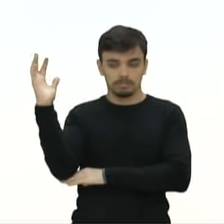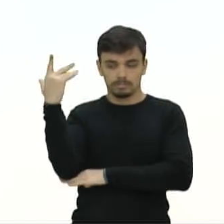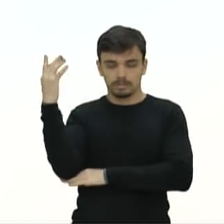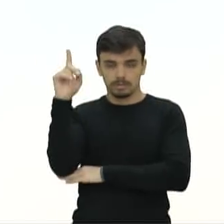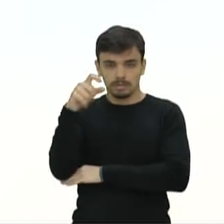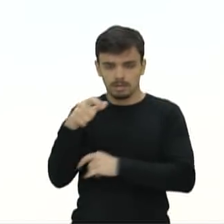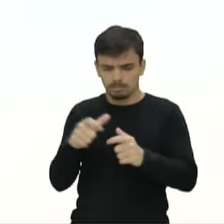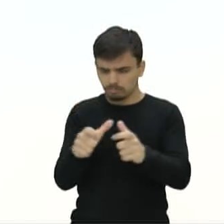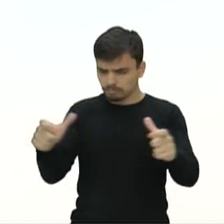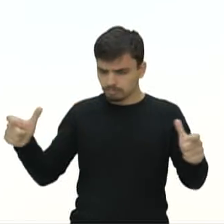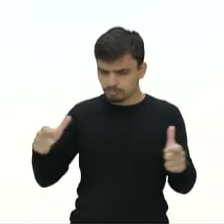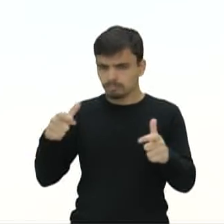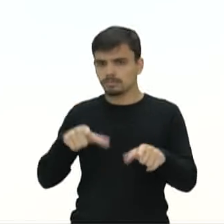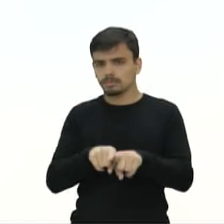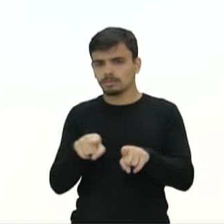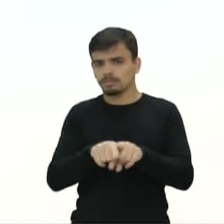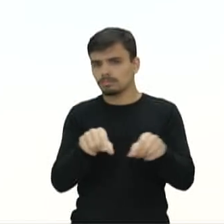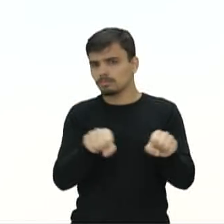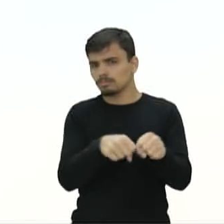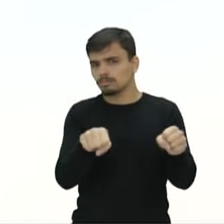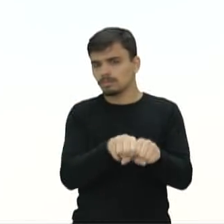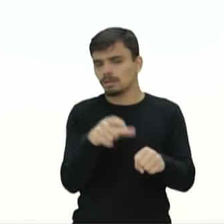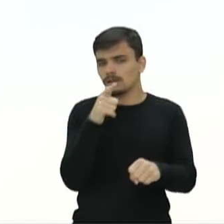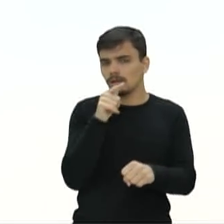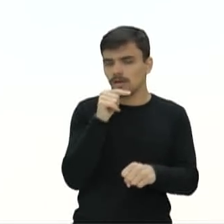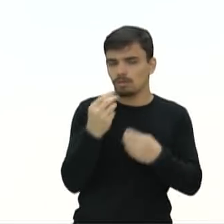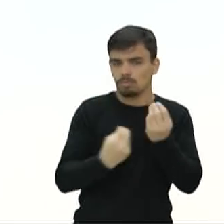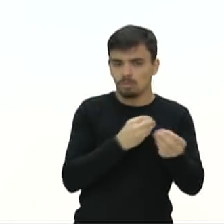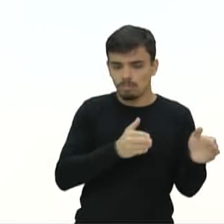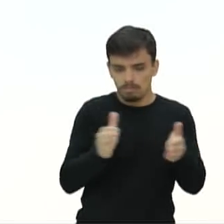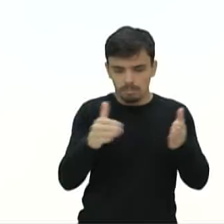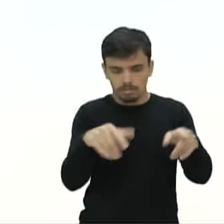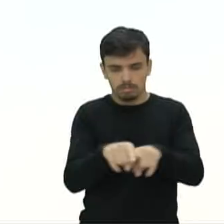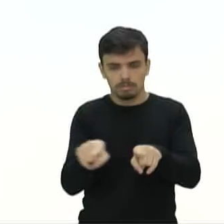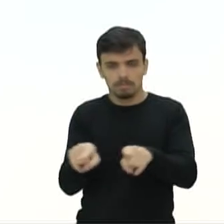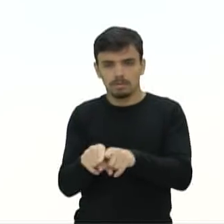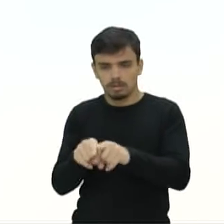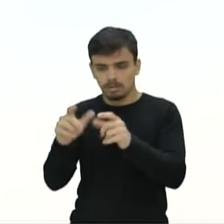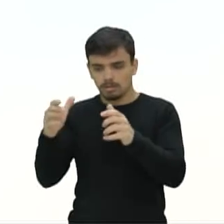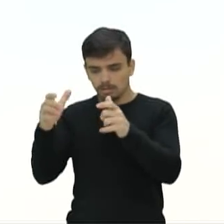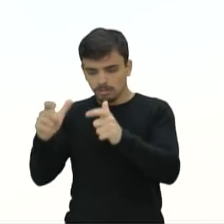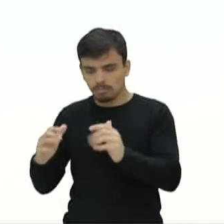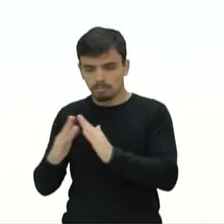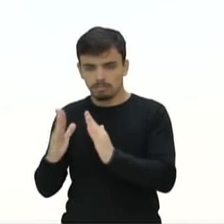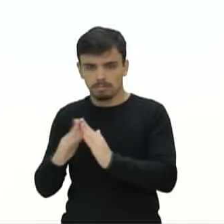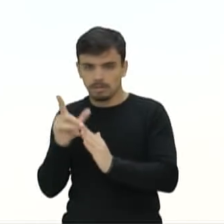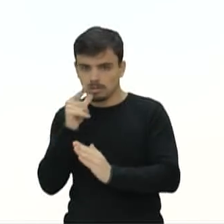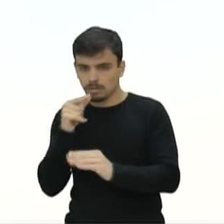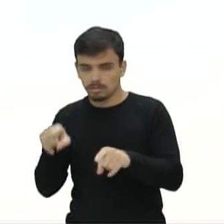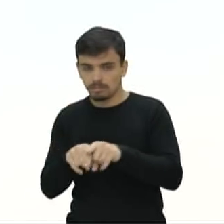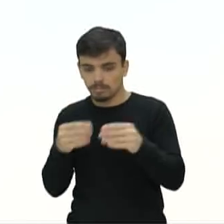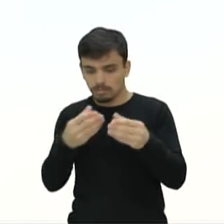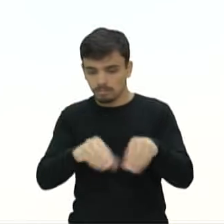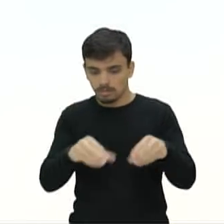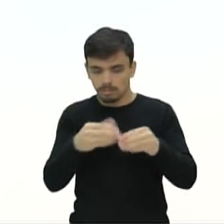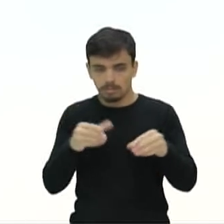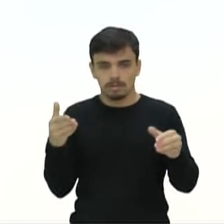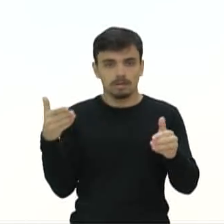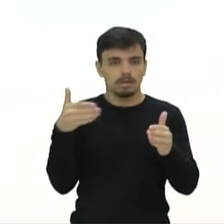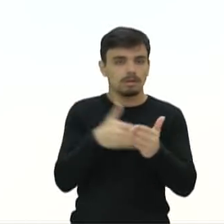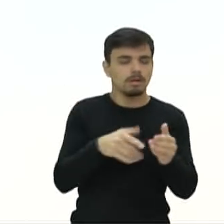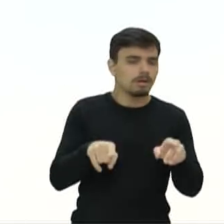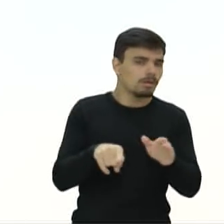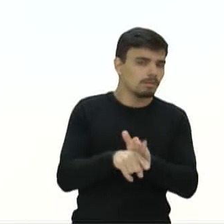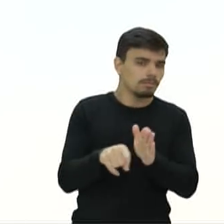são grandes, como a obstrução de cursos de água, destruição de habitats aquáticos, prejuízos na água destinada ao